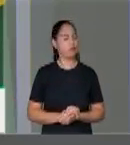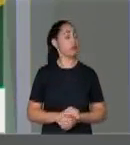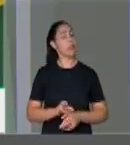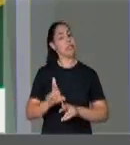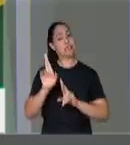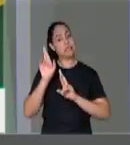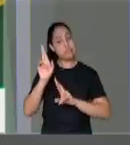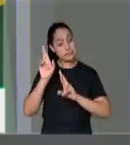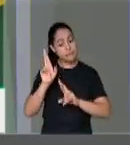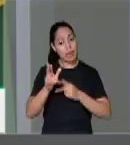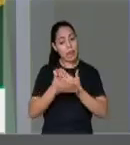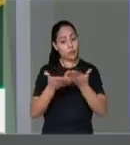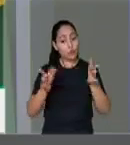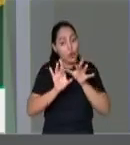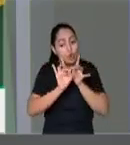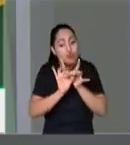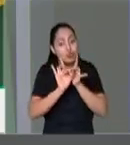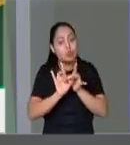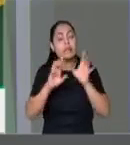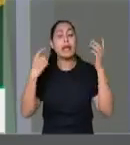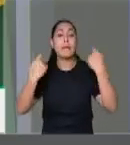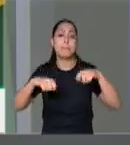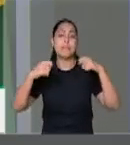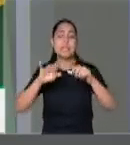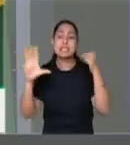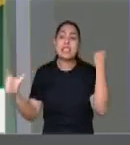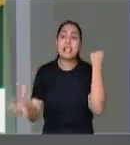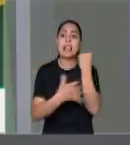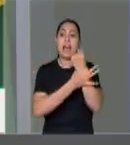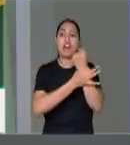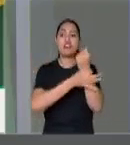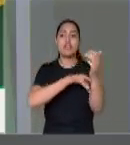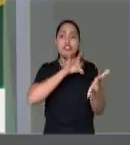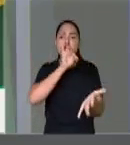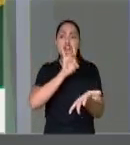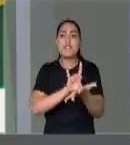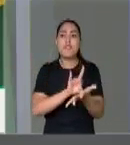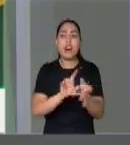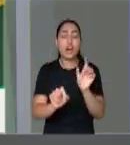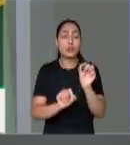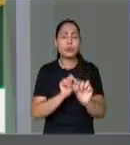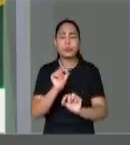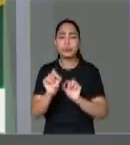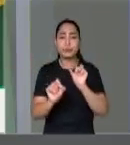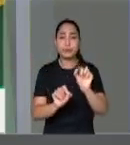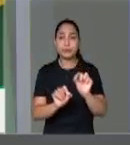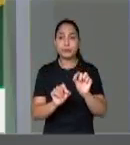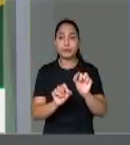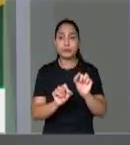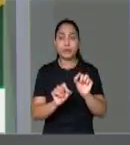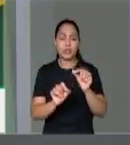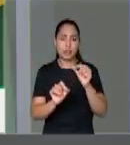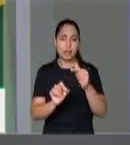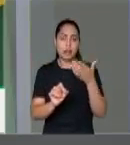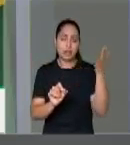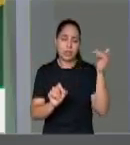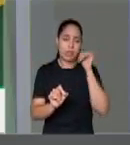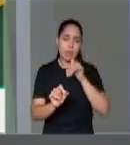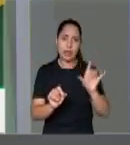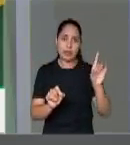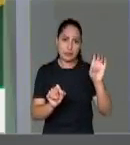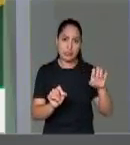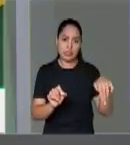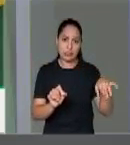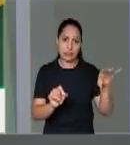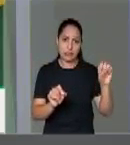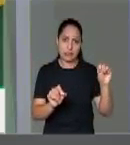espero que a gente se una nesse sentido, que a gente garanta que, com certeza, a reitora Denise não vai deixar que algo